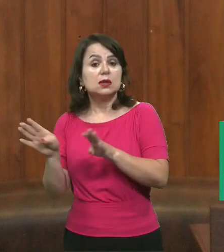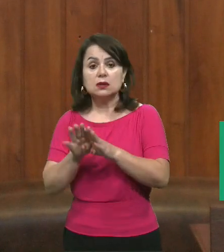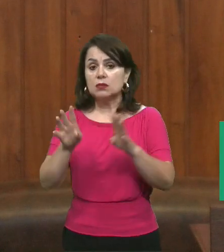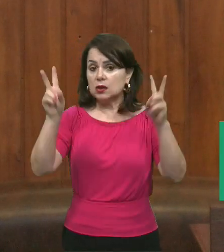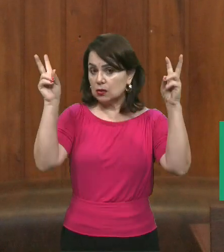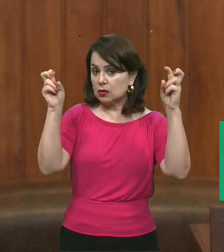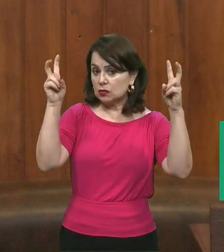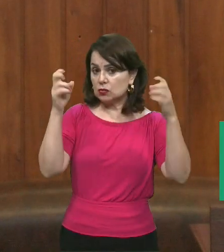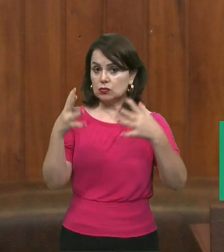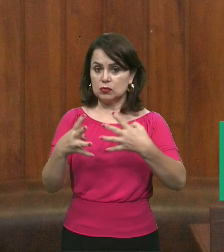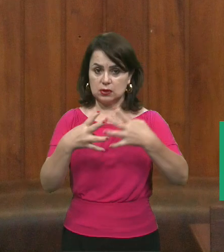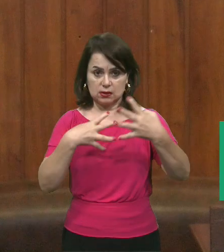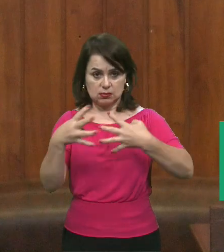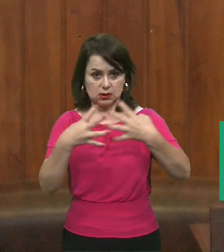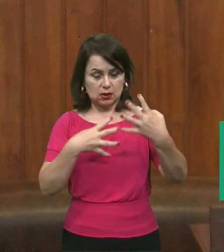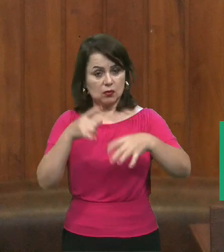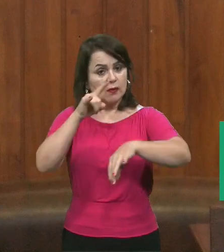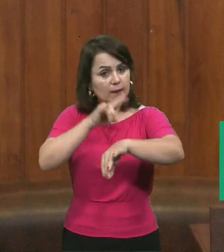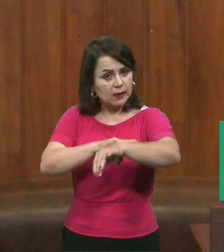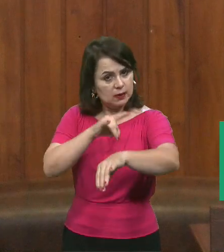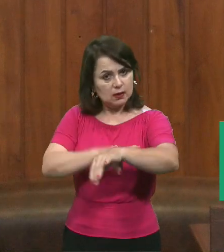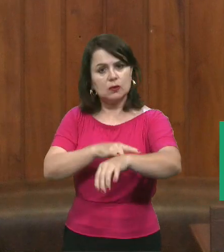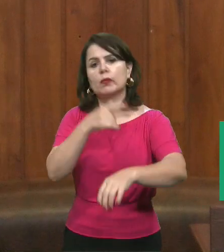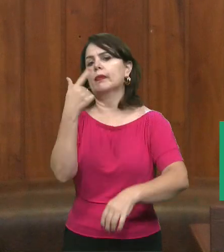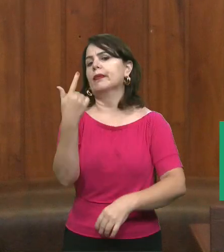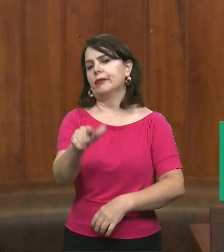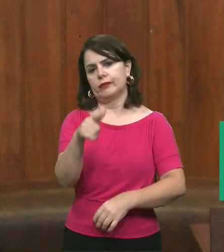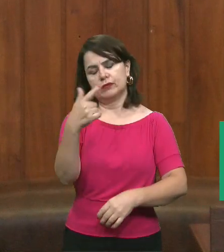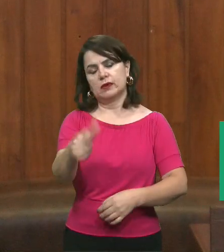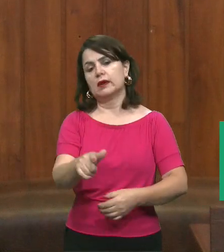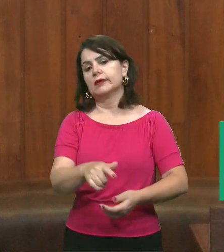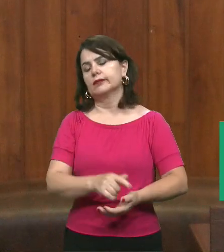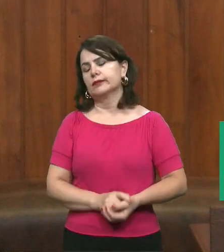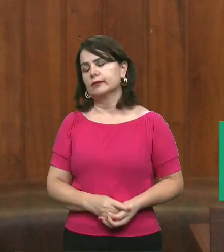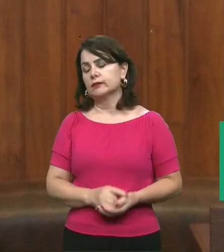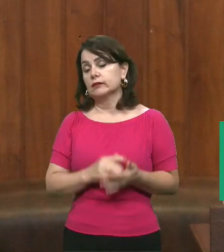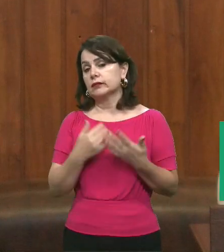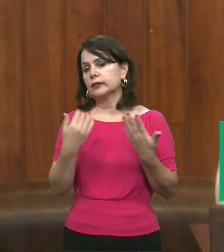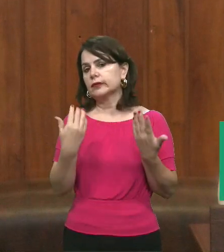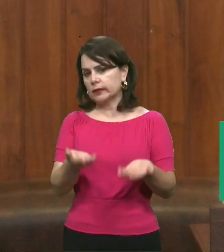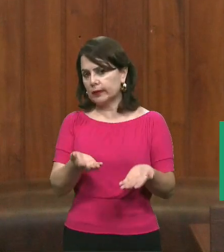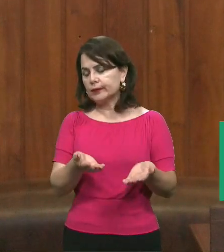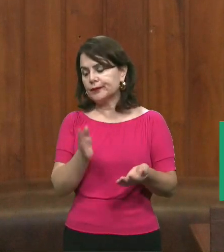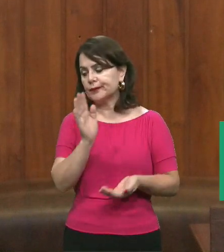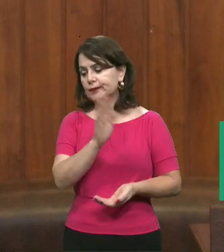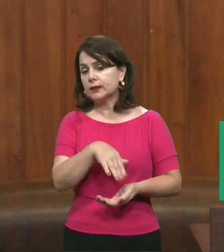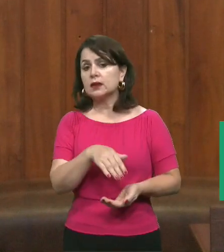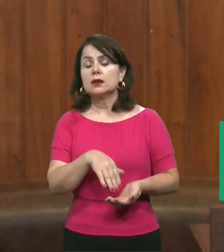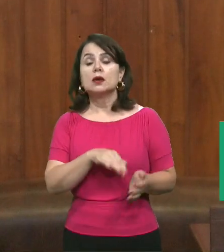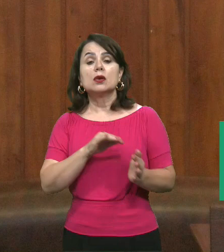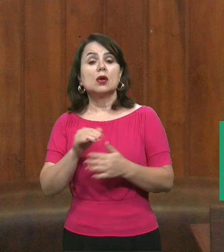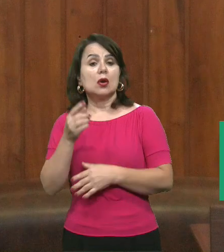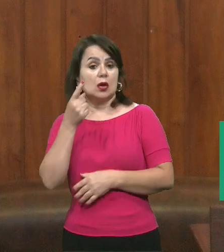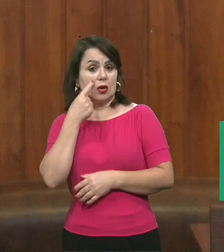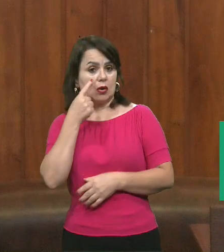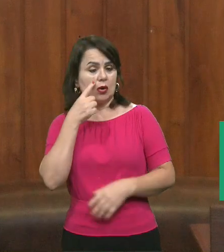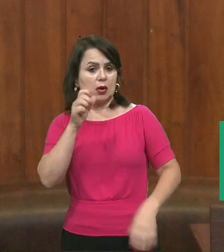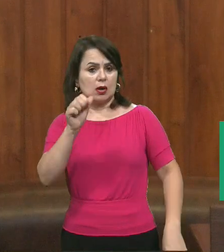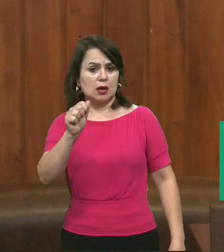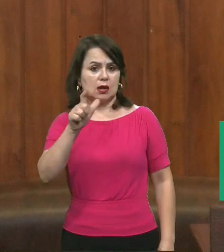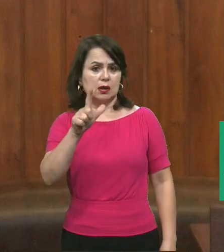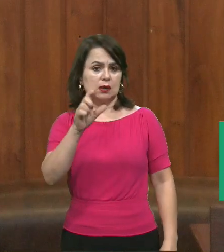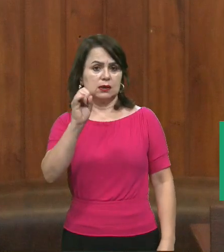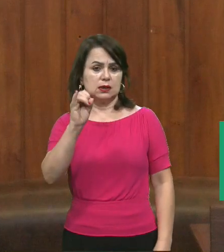tem banheiro. Não precisa falar mais, né? Seu Alisson, o senhor tem todo o direito de ser pré-candidato